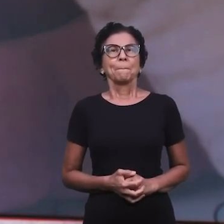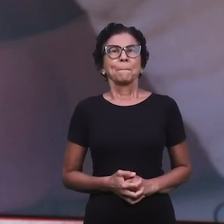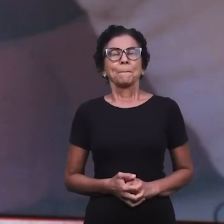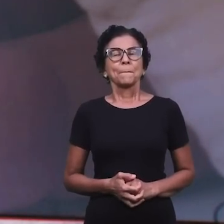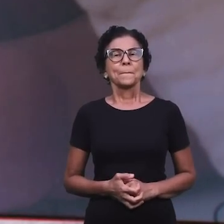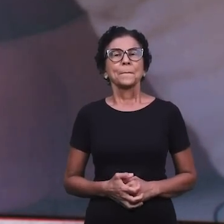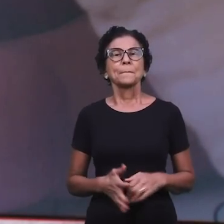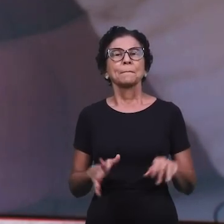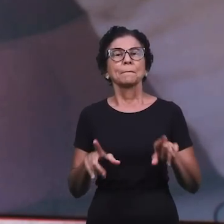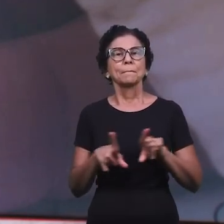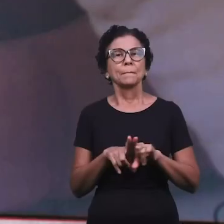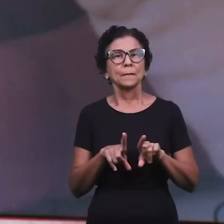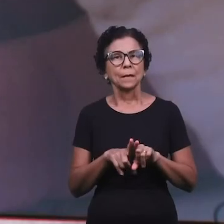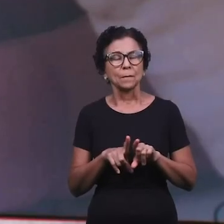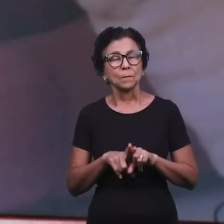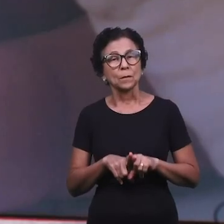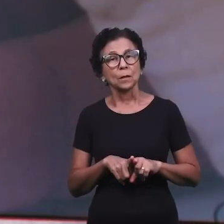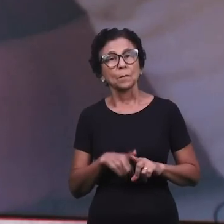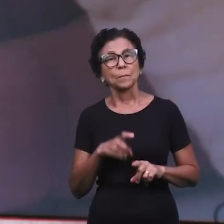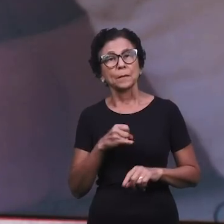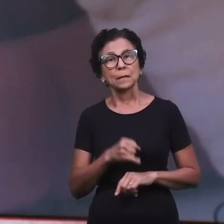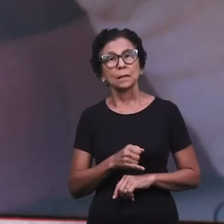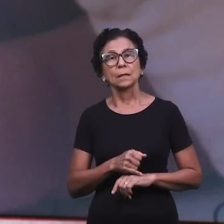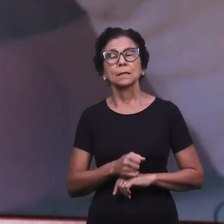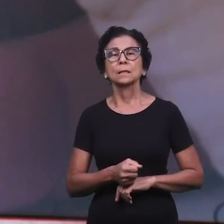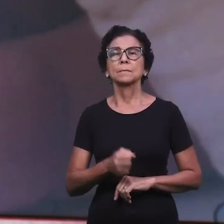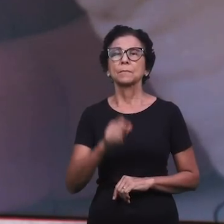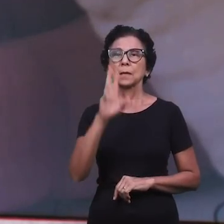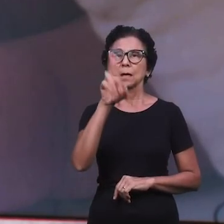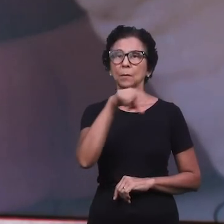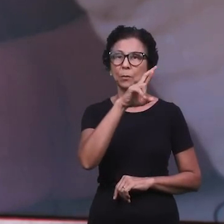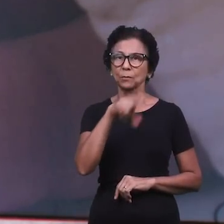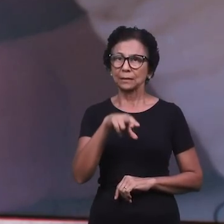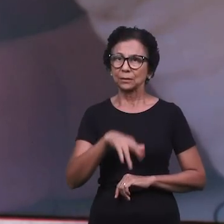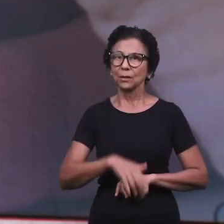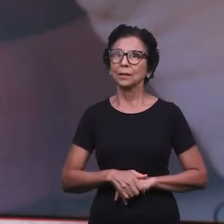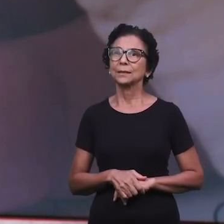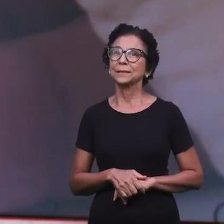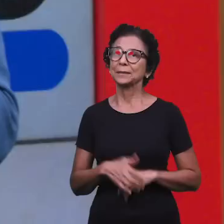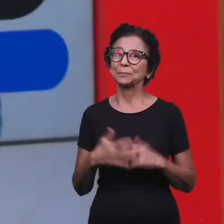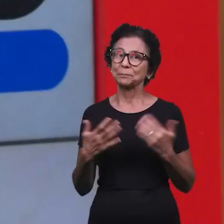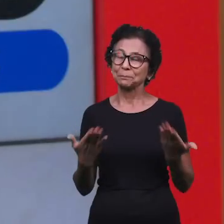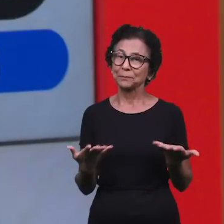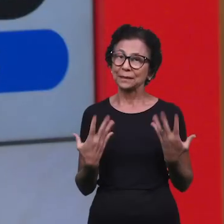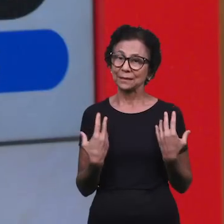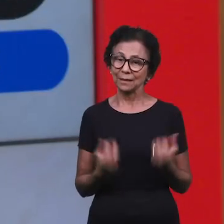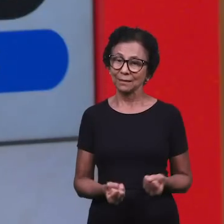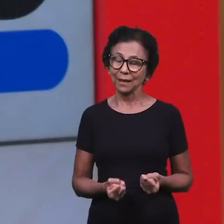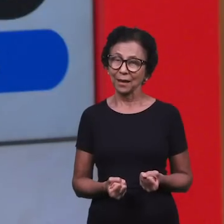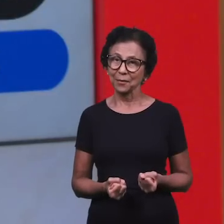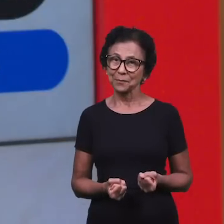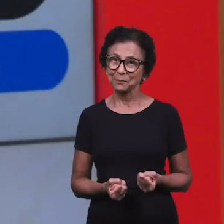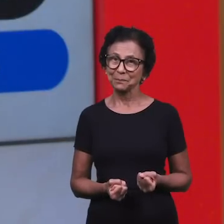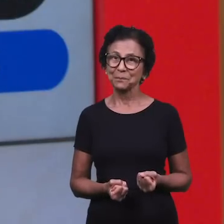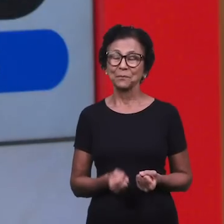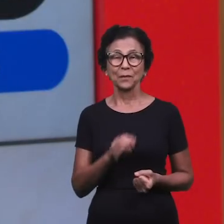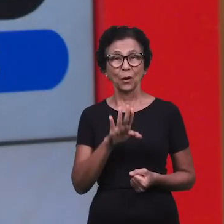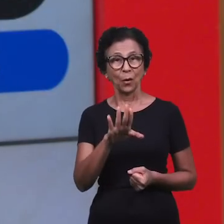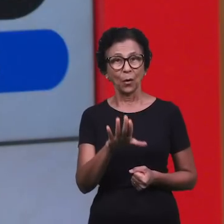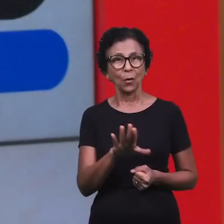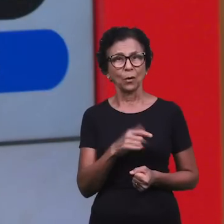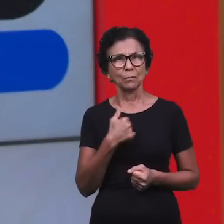está relacionado também a encarar as reprovações como oportunidade de aprendizado. Eu quero falar com vocês aqui com a